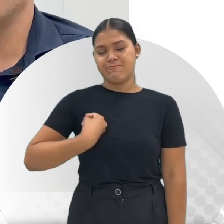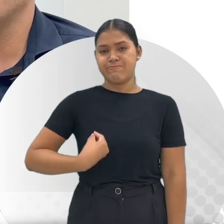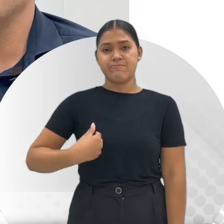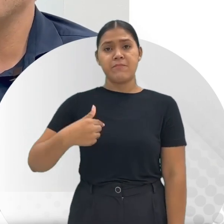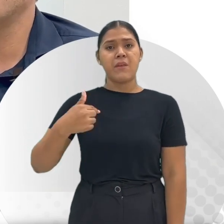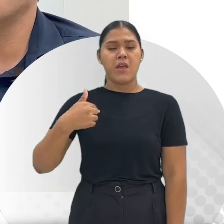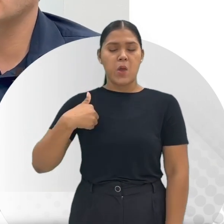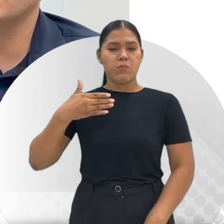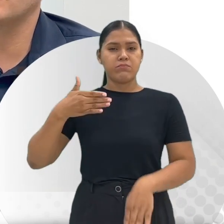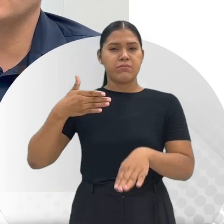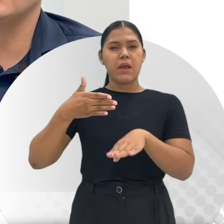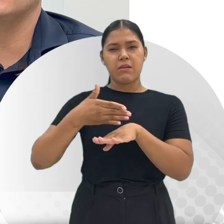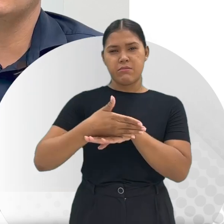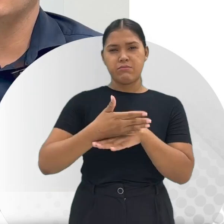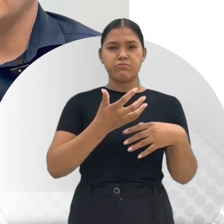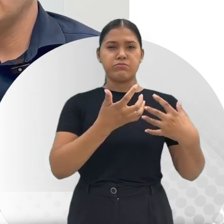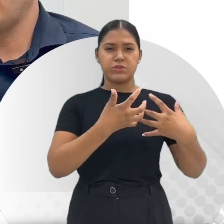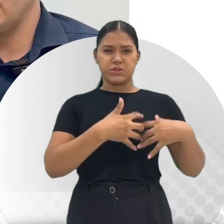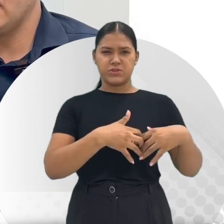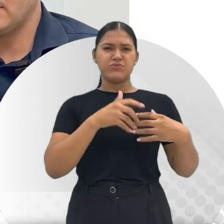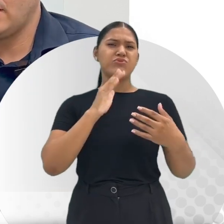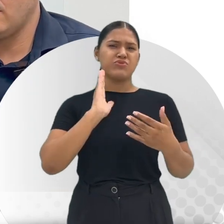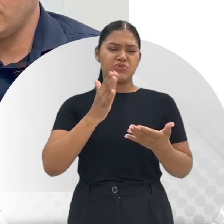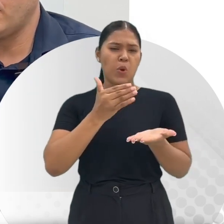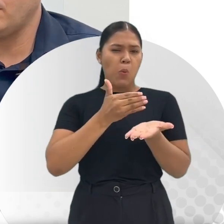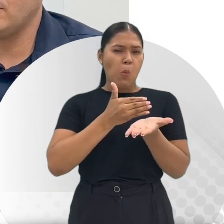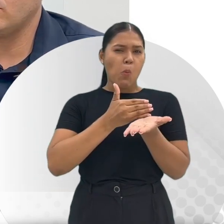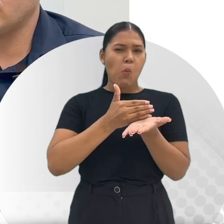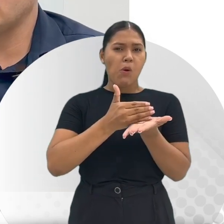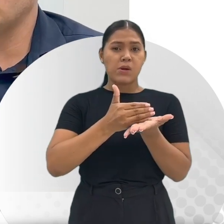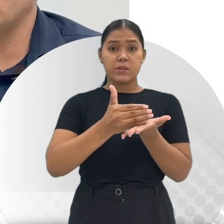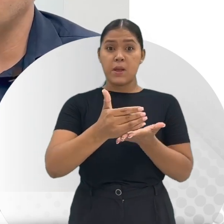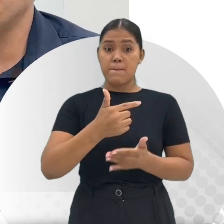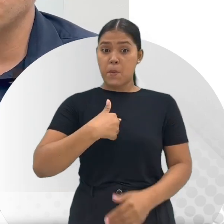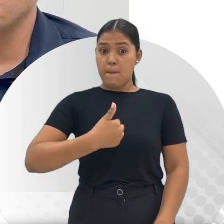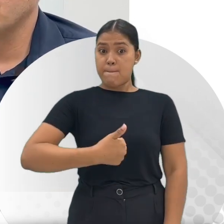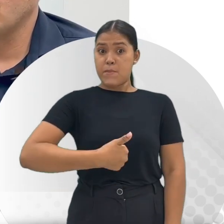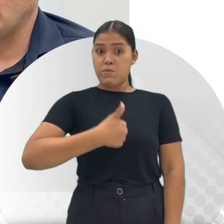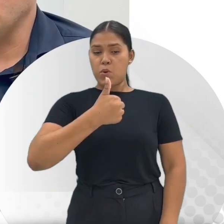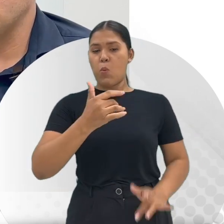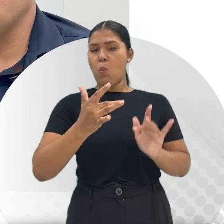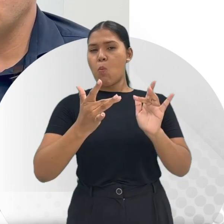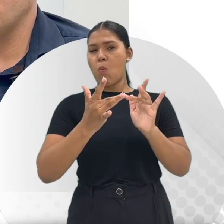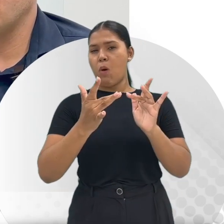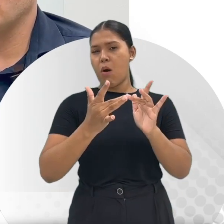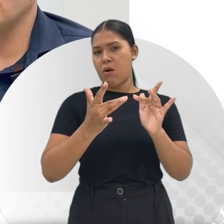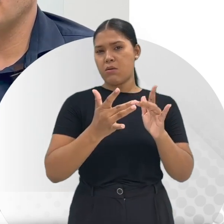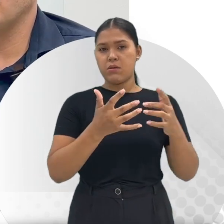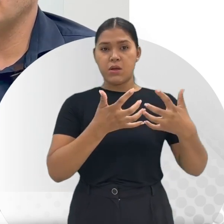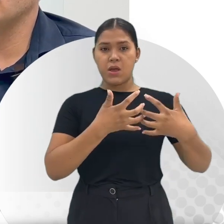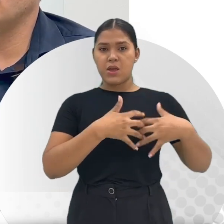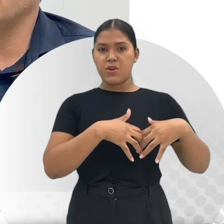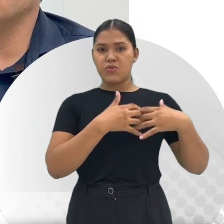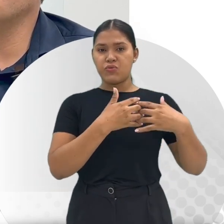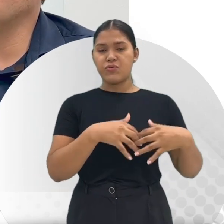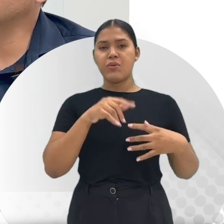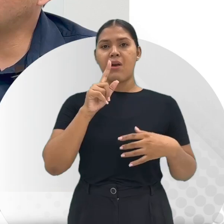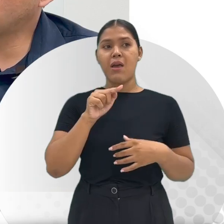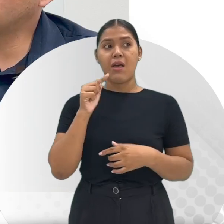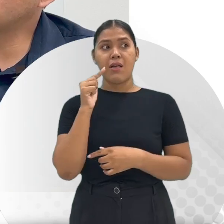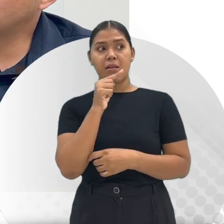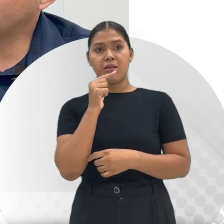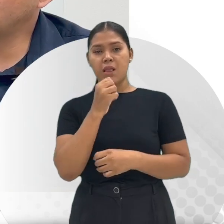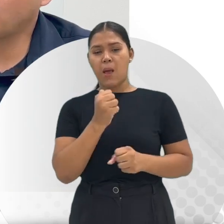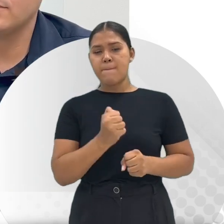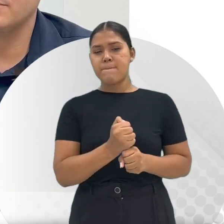relação com o IFRO é muito longa, né? Por mais que não pareça, o meu primeiro contato com o IFRO, antes de ser IFRO, inclusive, foi nas obras do Campus